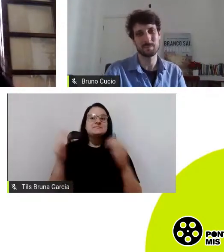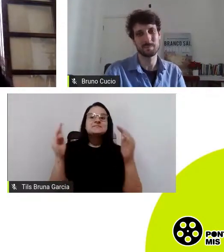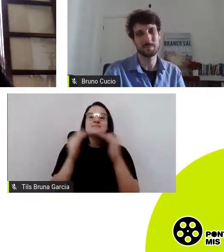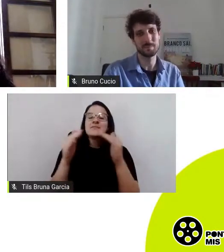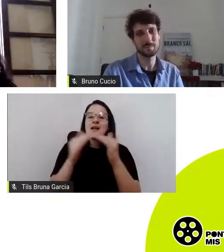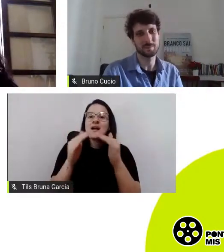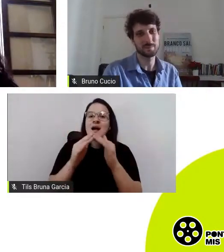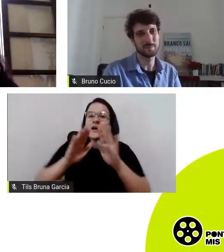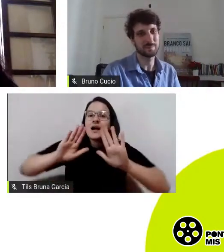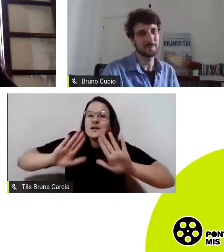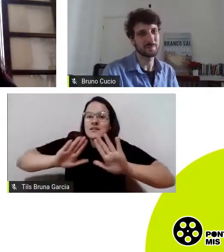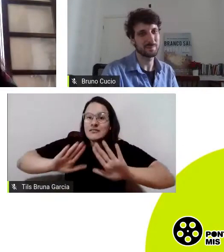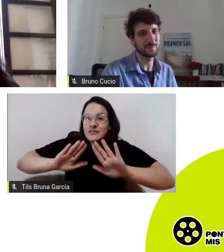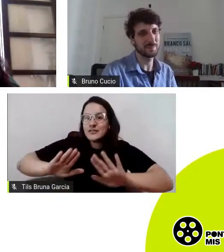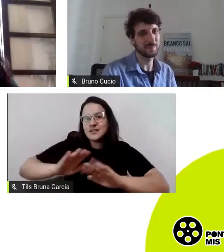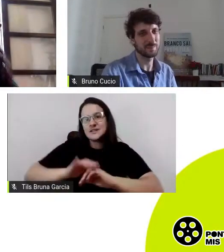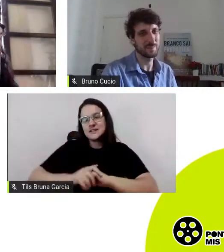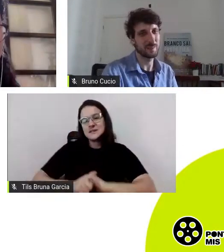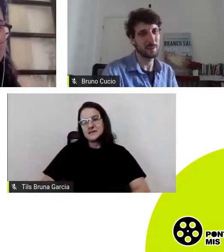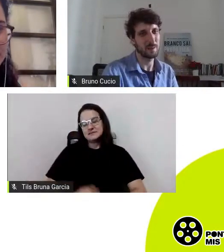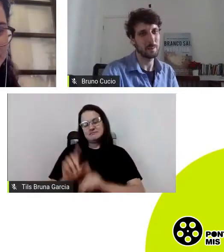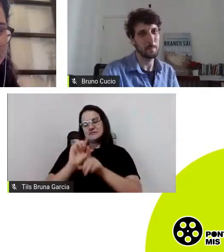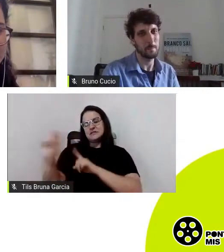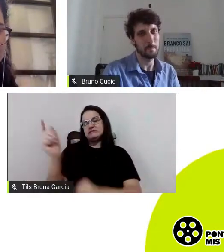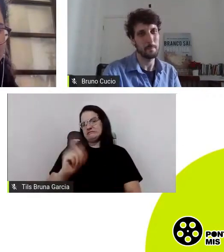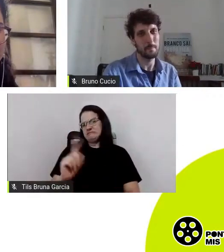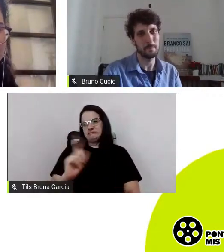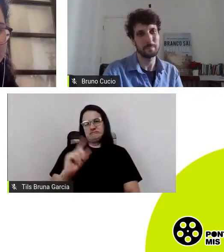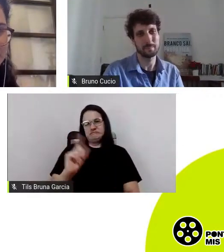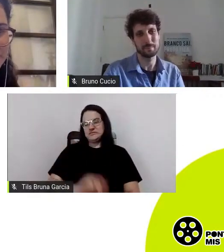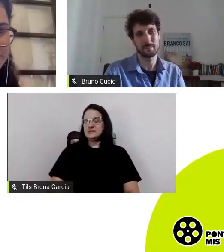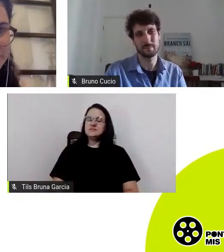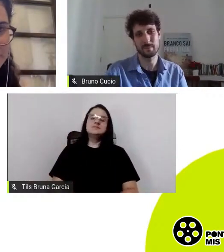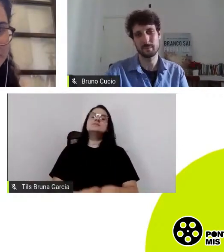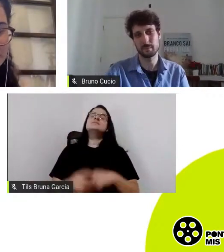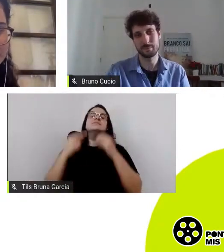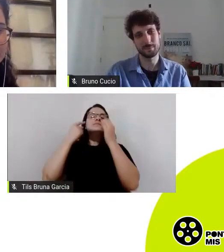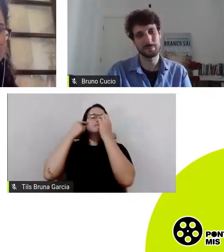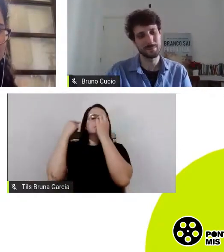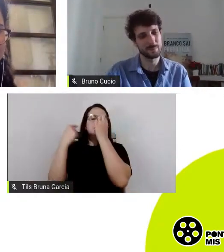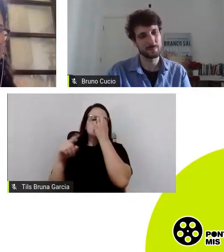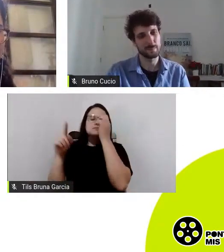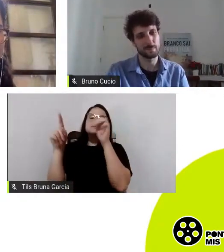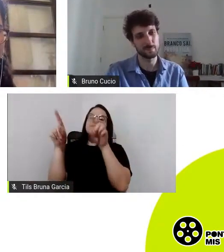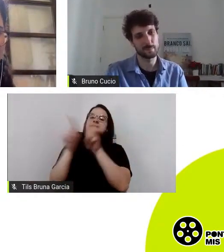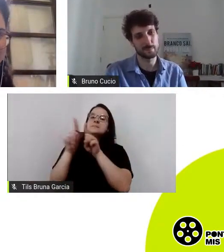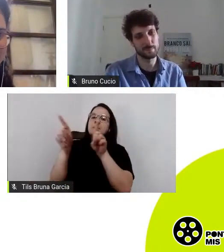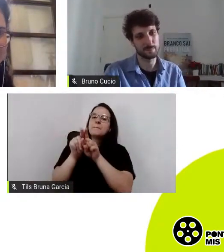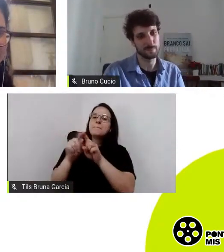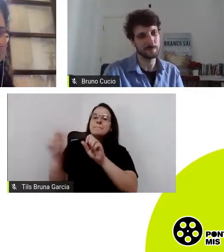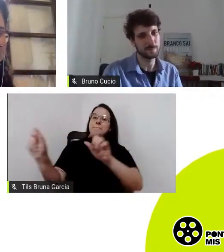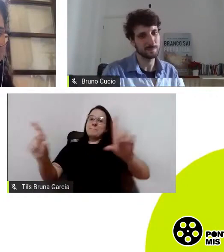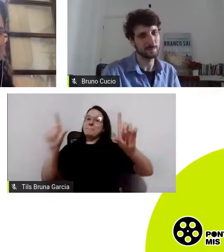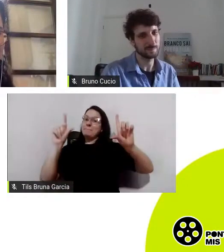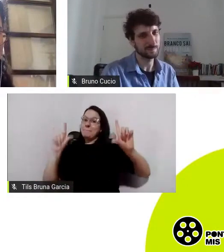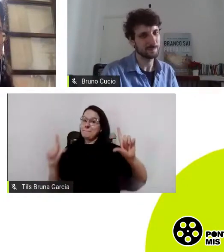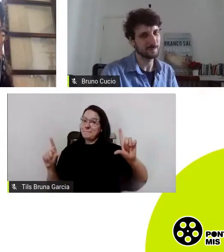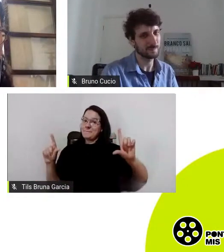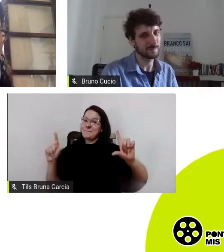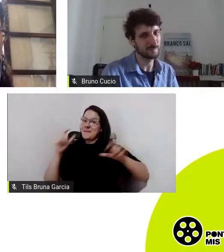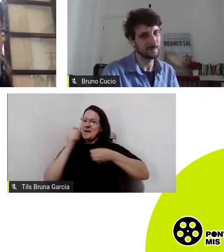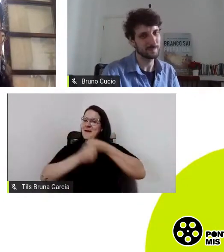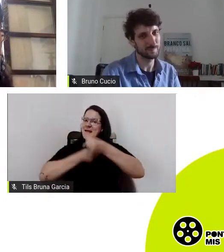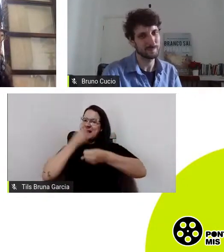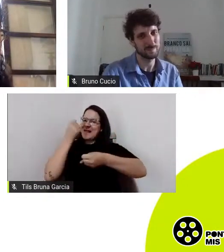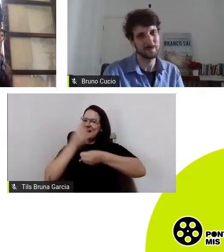em casa, fique em exatamente. Casa. Exatamente. E aí a gente se vê, então, nesta tela virtual aqui no ano que vem